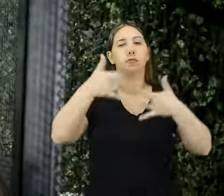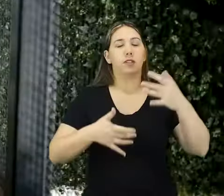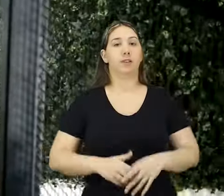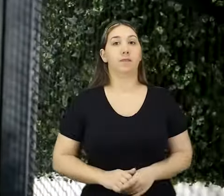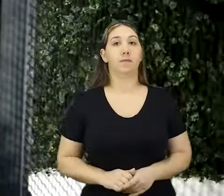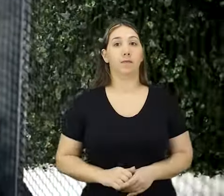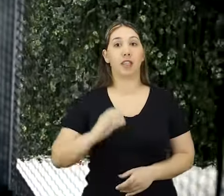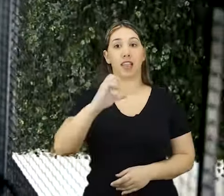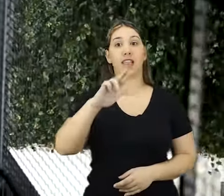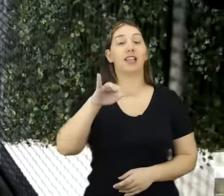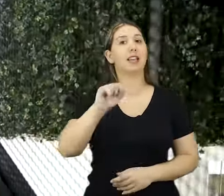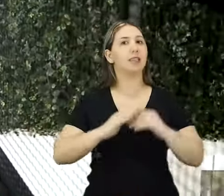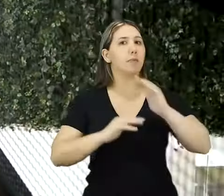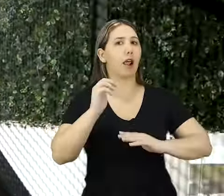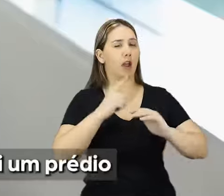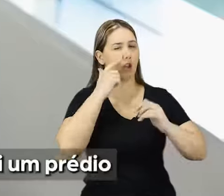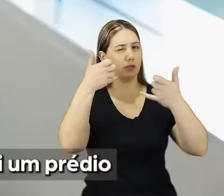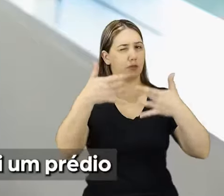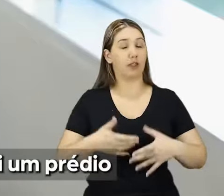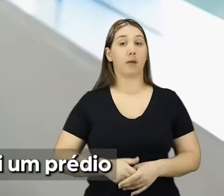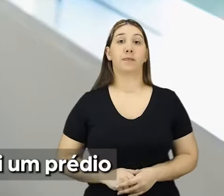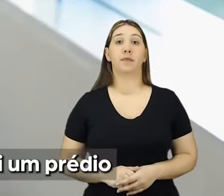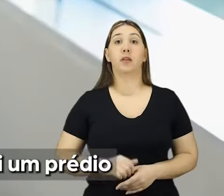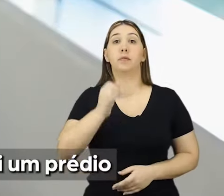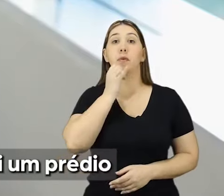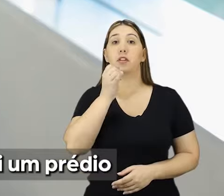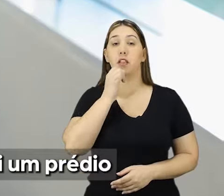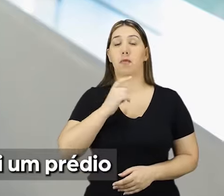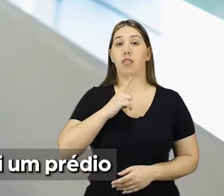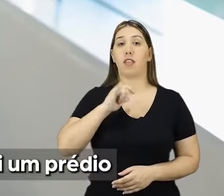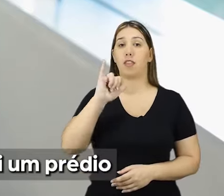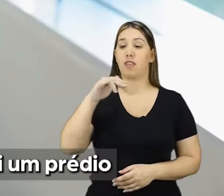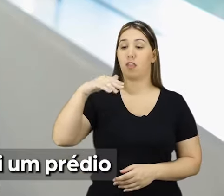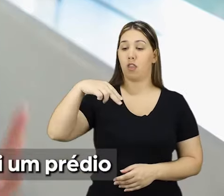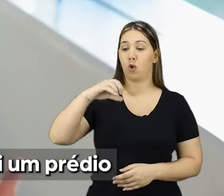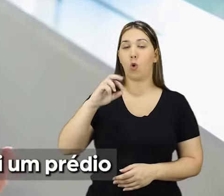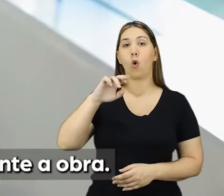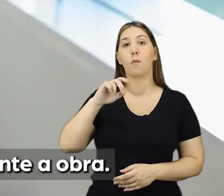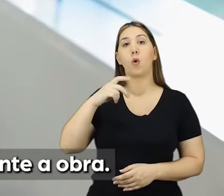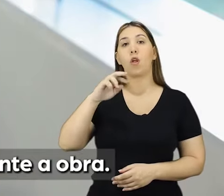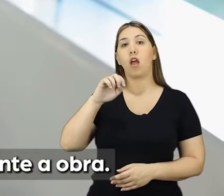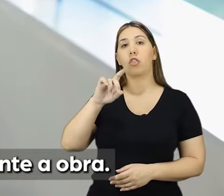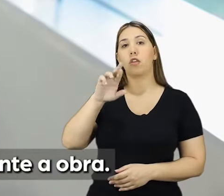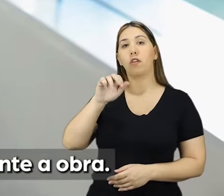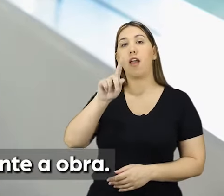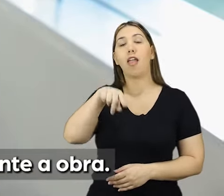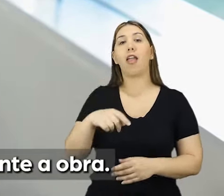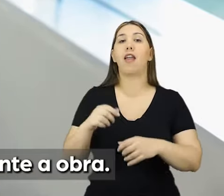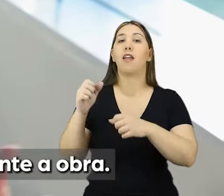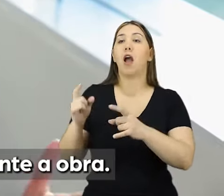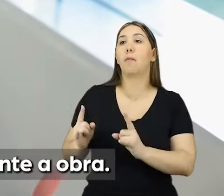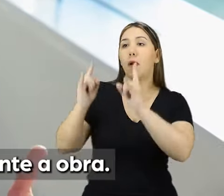Veja como os CRIs funcionam na prática. Quando a gente pega uma incorporadora que constrói um prédio e ela vai vendendo todos